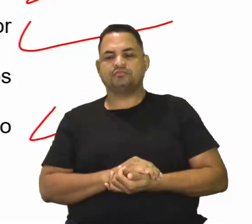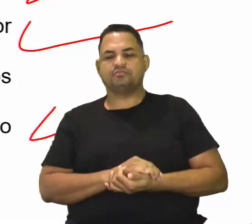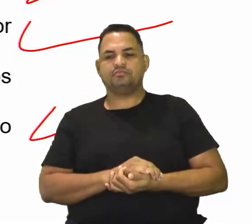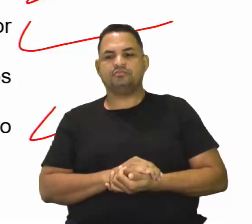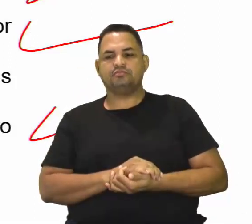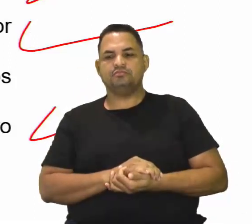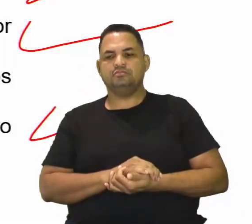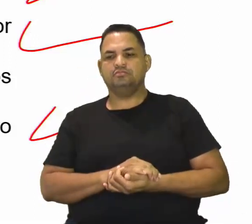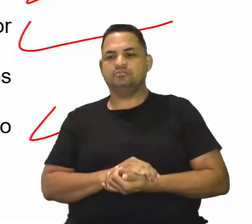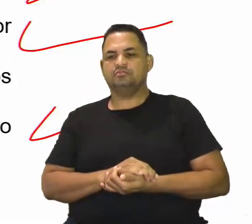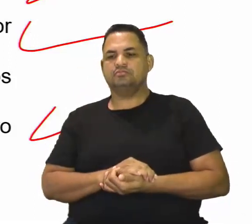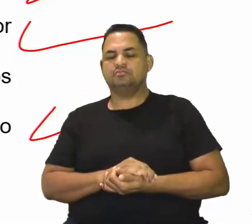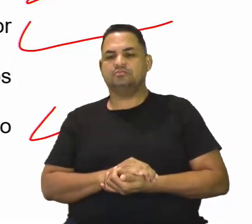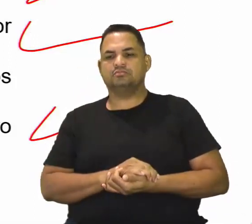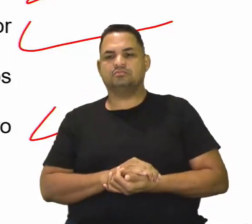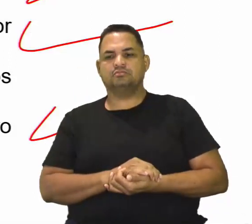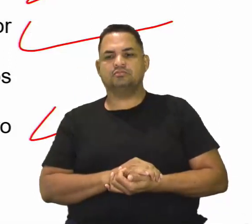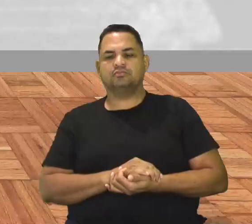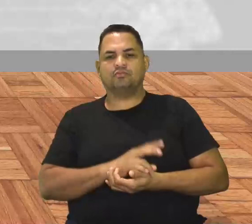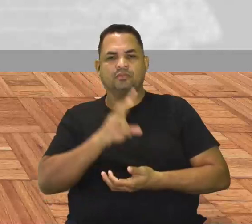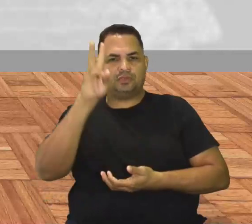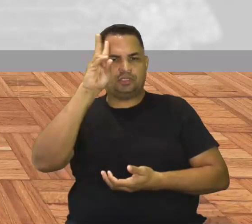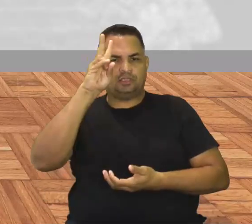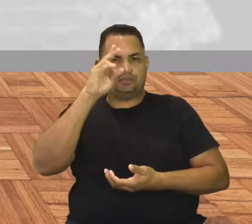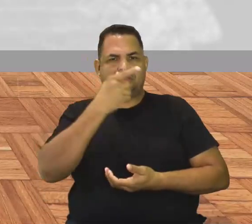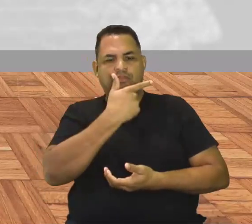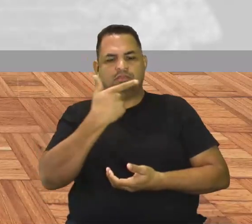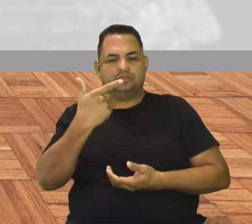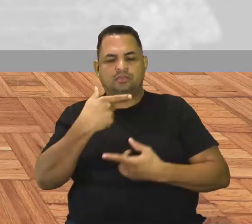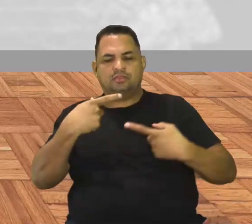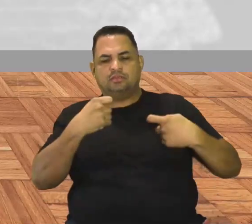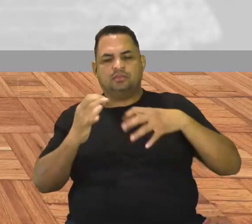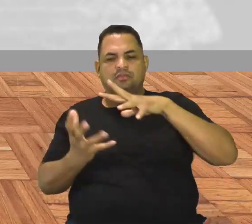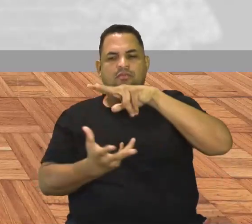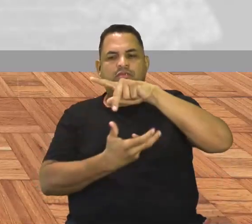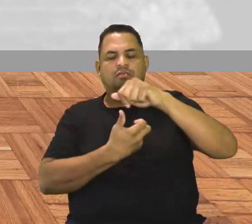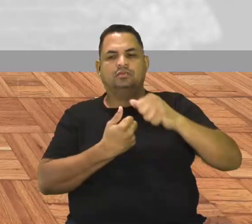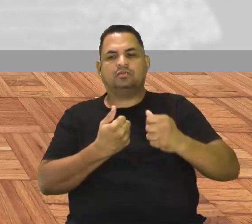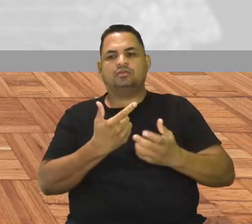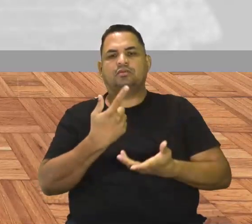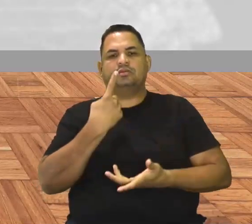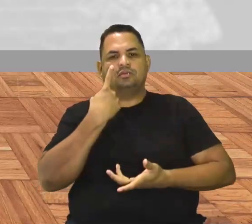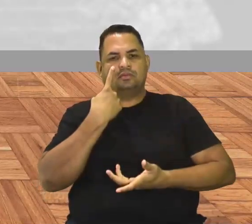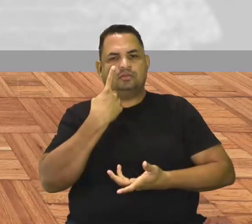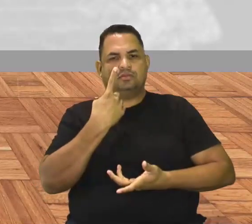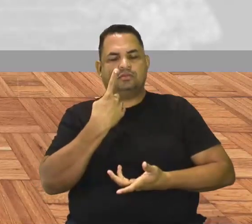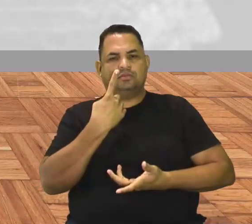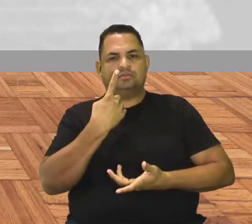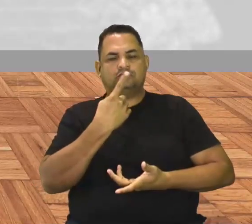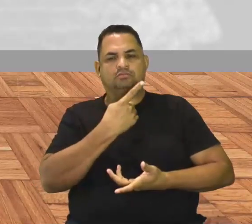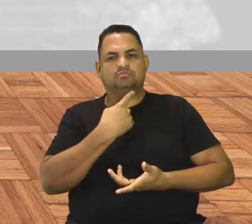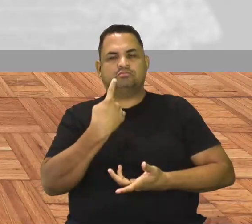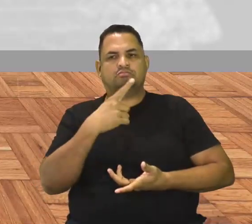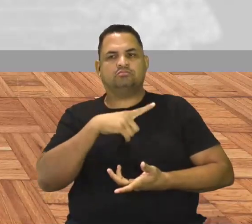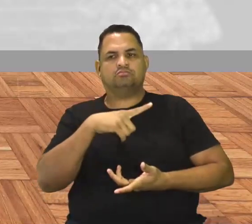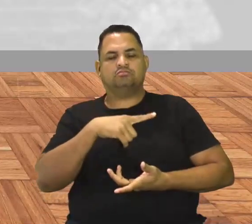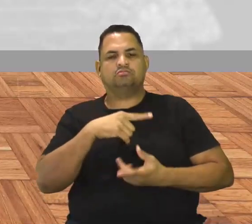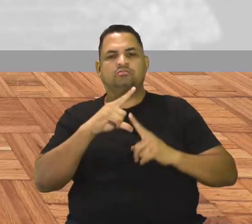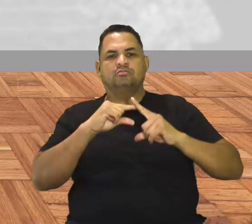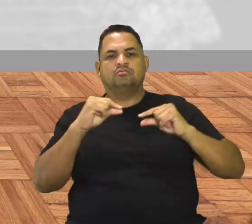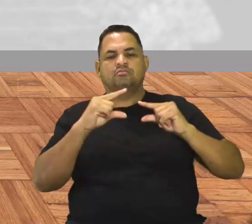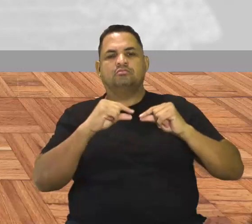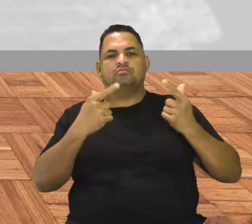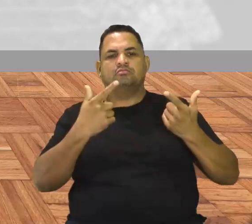Segunda Guerra Mundial. Lembra da Segunda Guerra Mundial? Na Segunda Guerra Mundial, nós tínhamos ali no Japão,